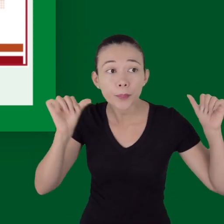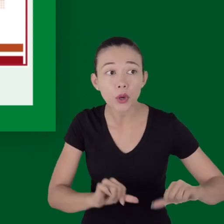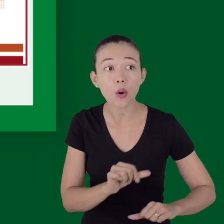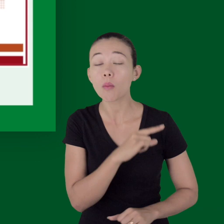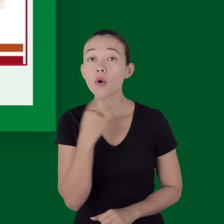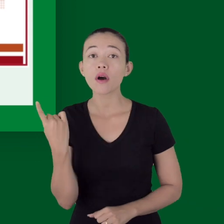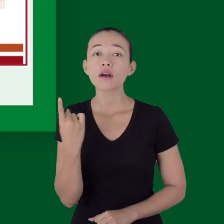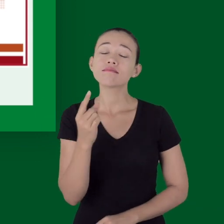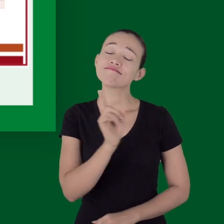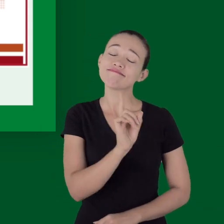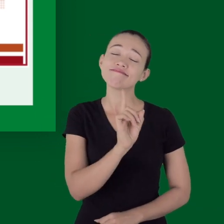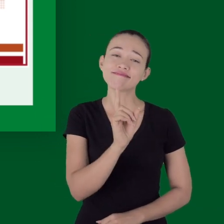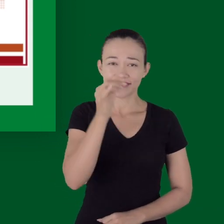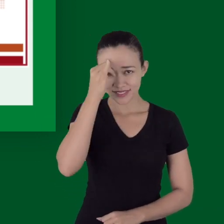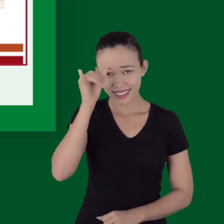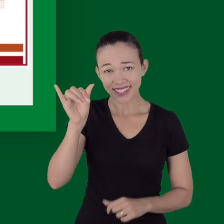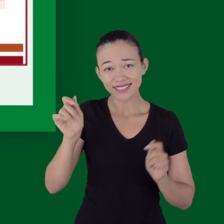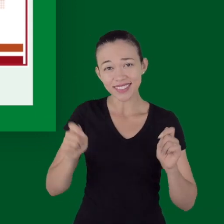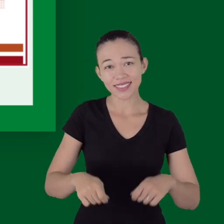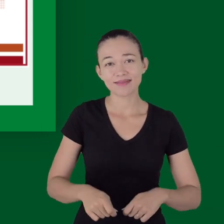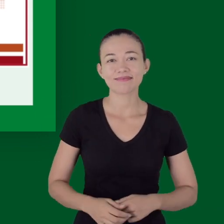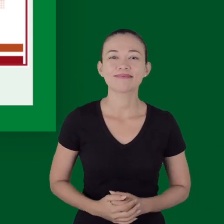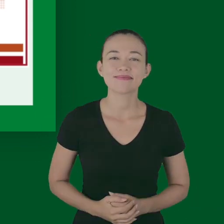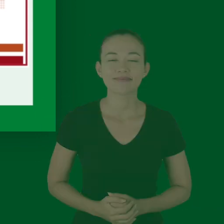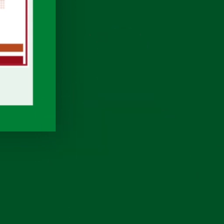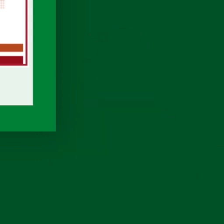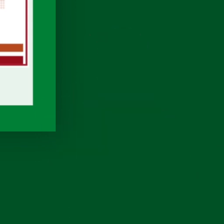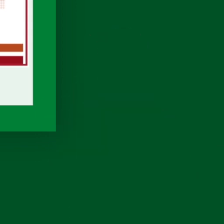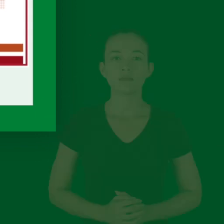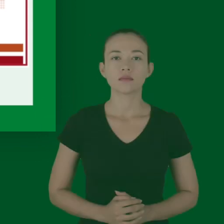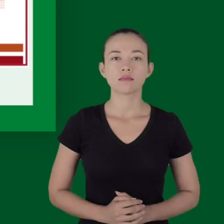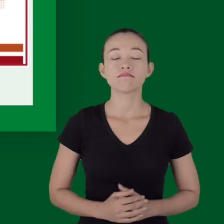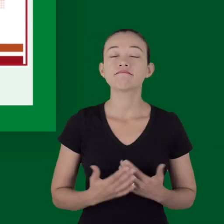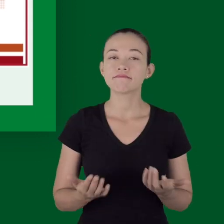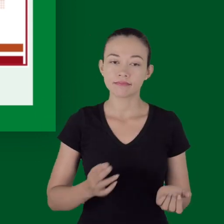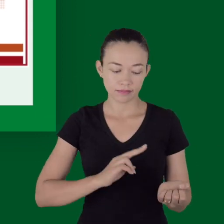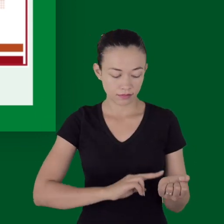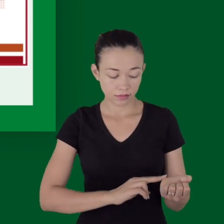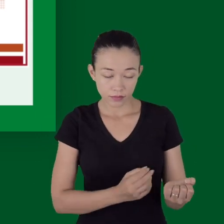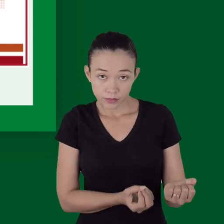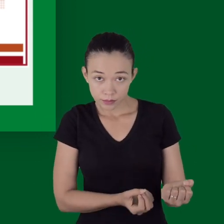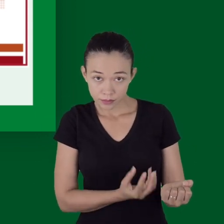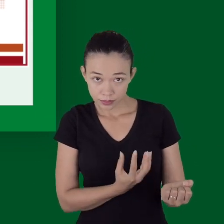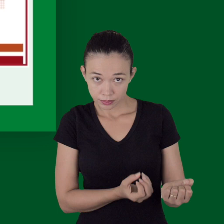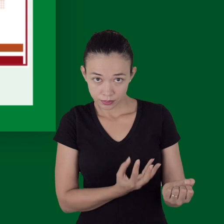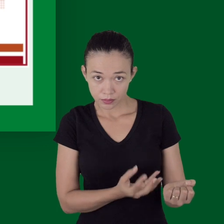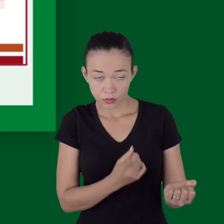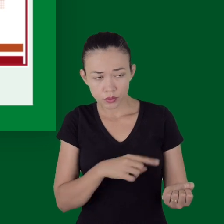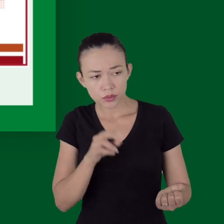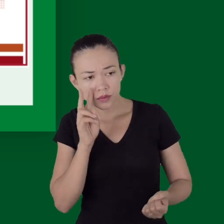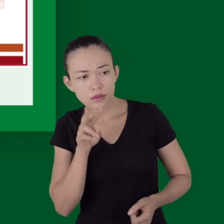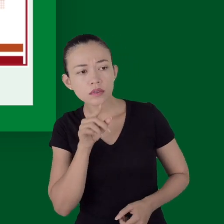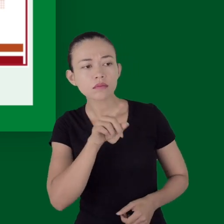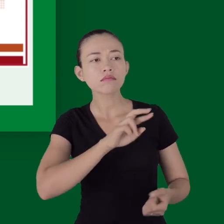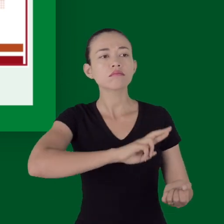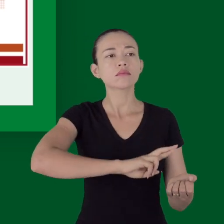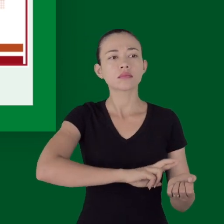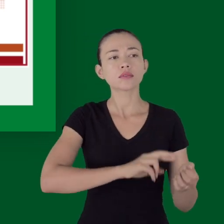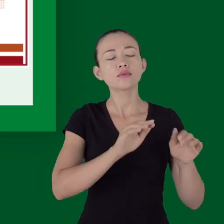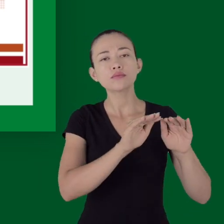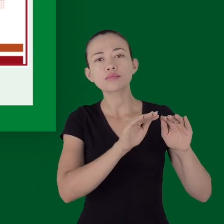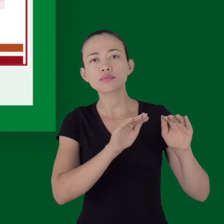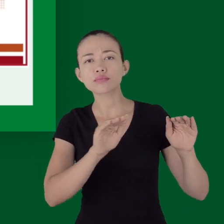frequência cardíaca a gente vê de forma geral, num ritmo regular, dividindo 1500 pelo